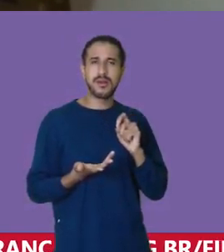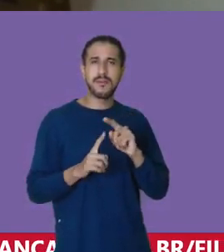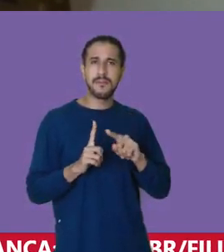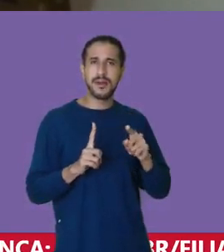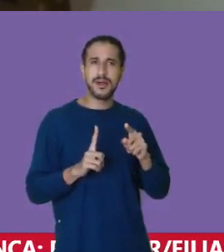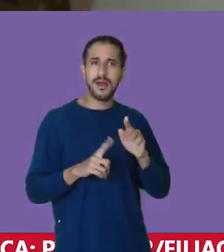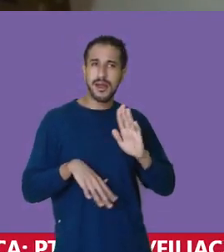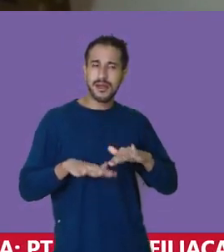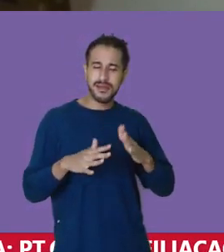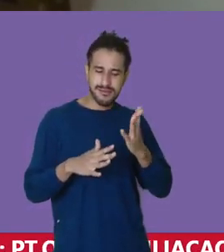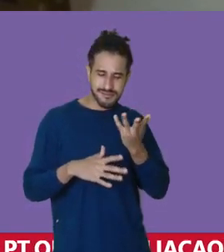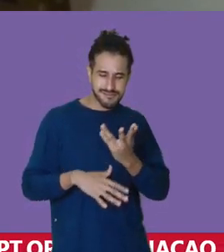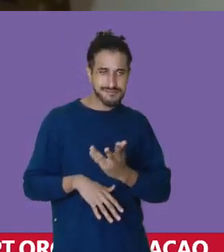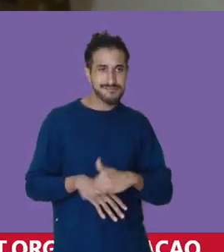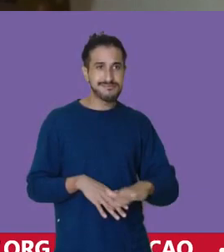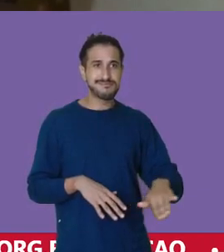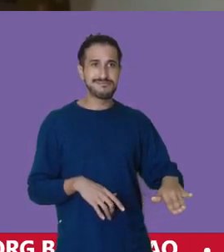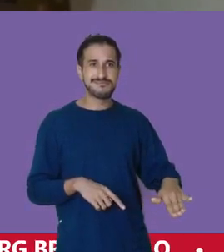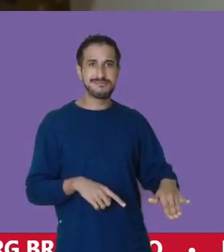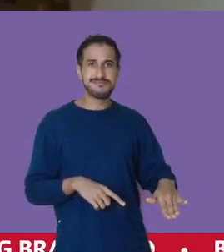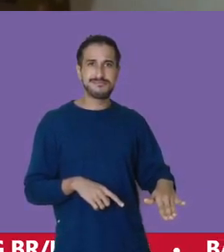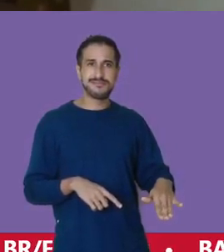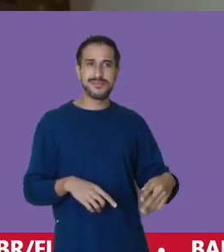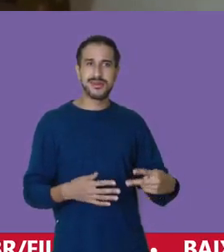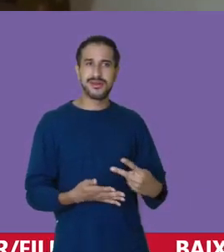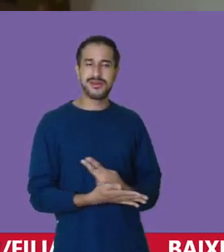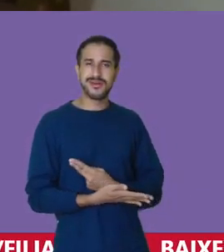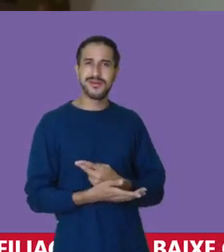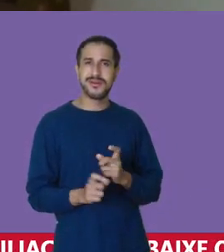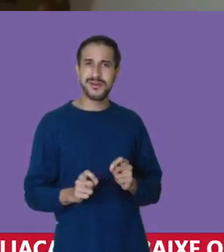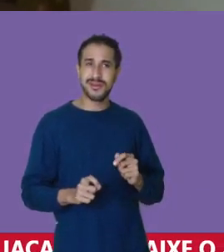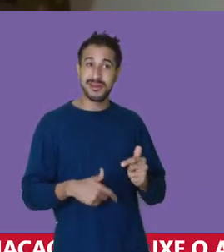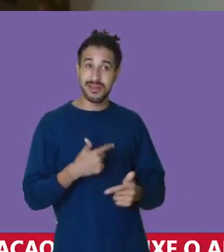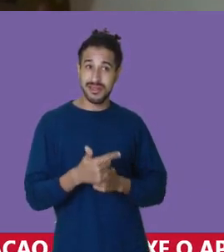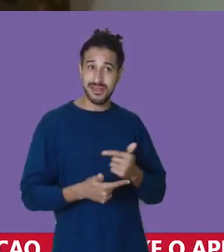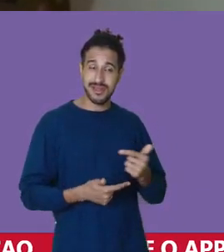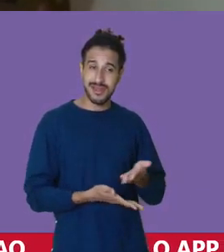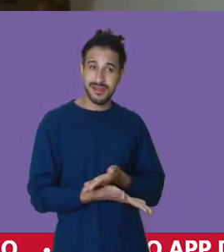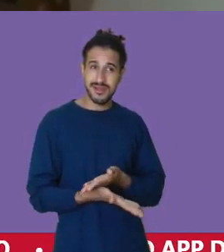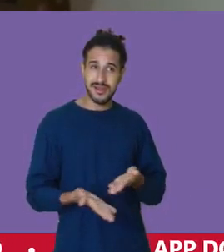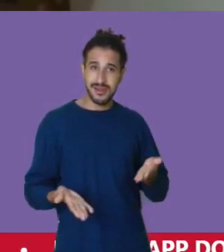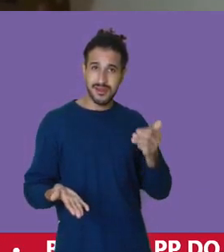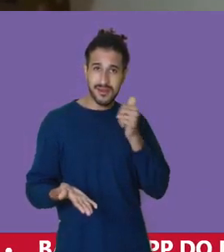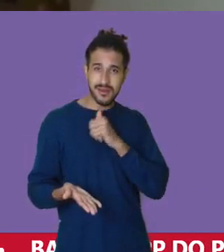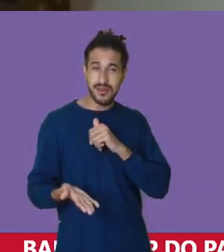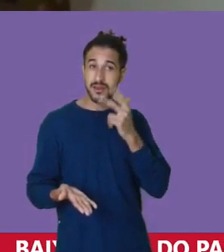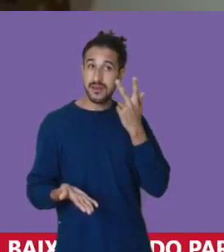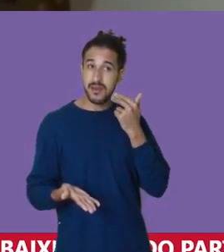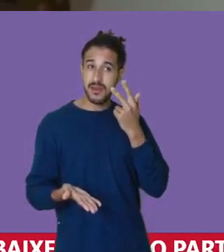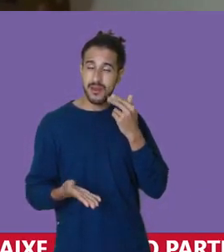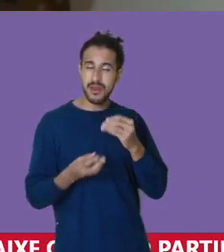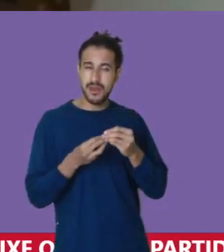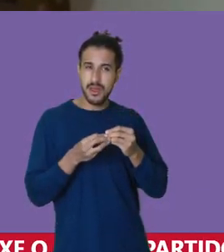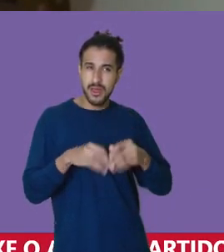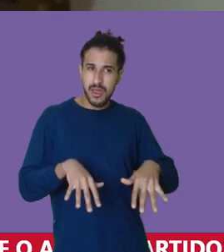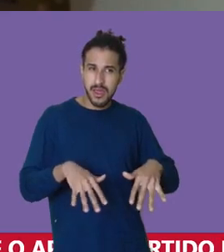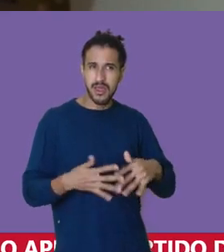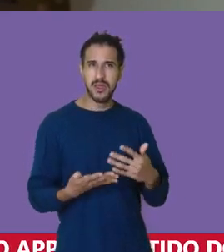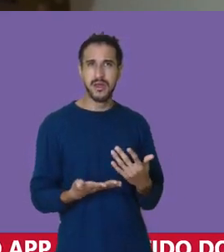a infância. Ocorre que esse trabalho é o trabalho, em geral,